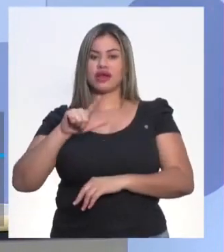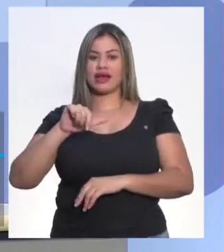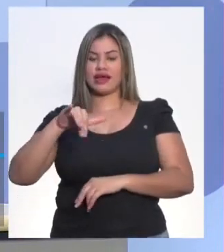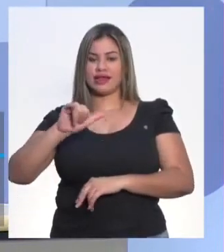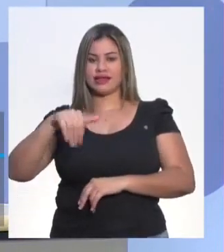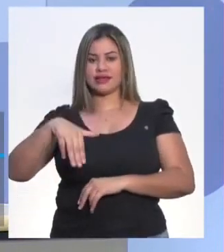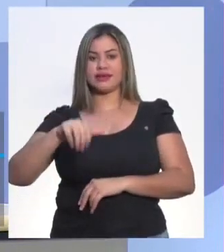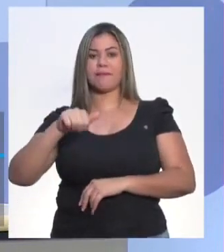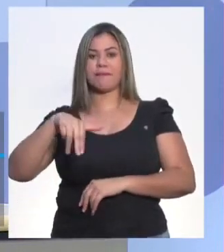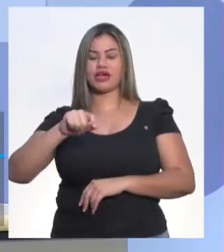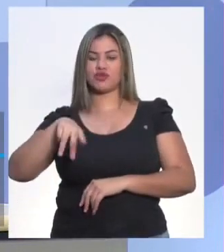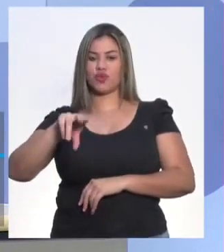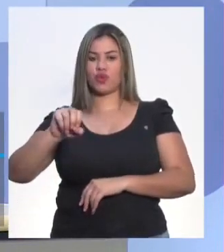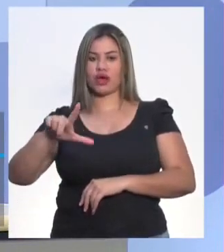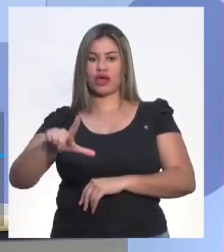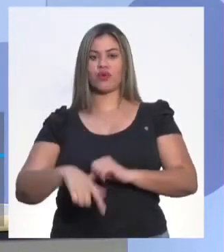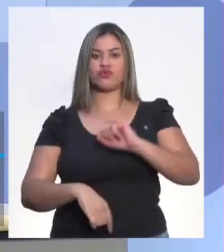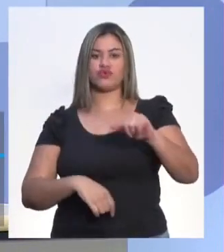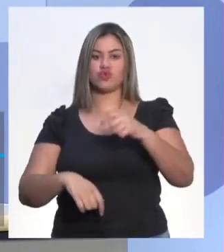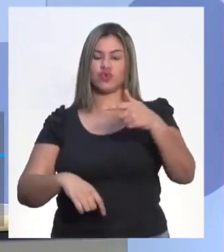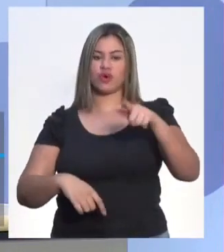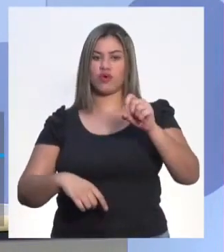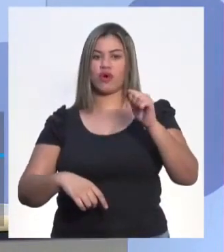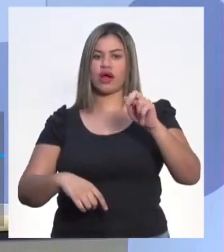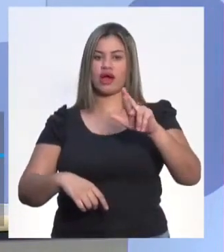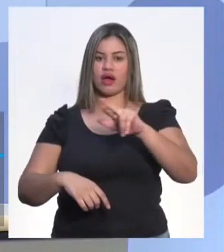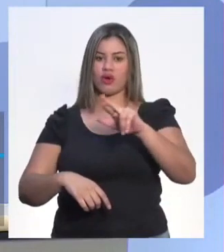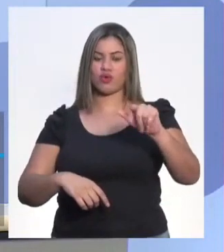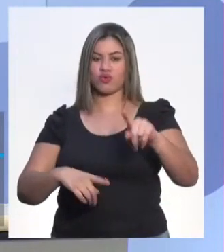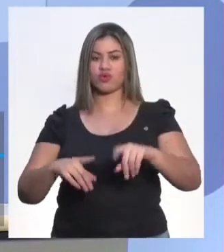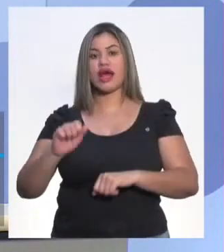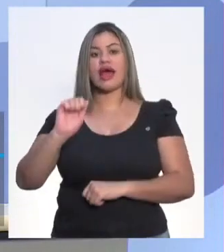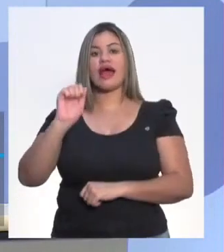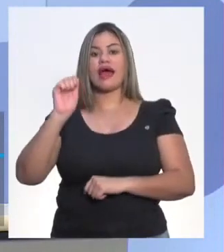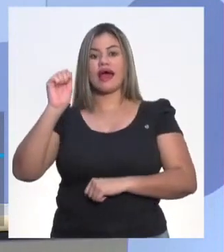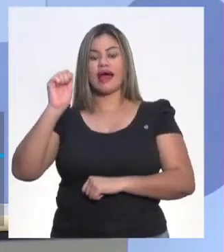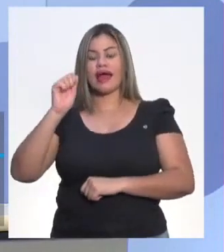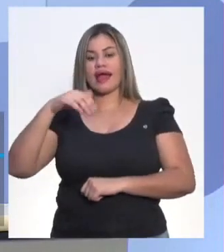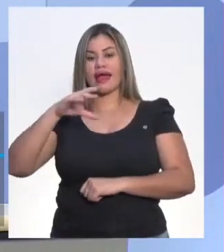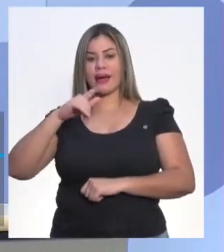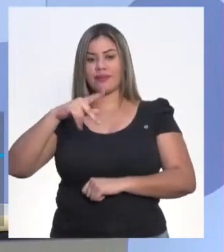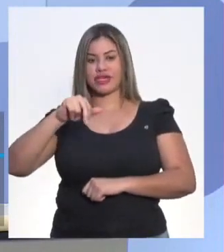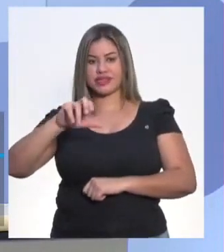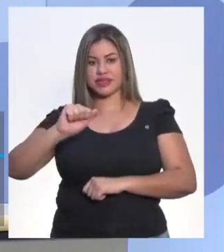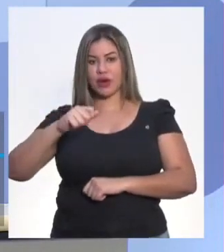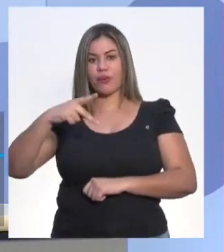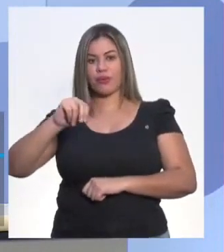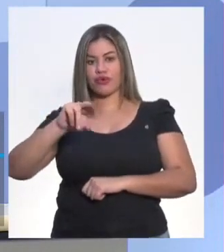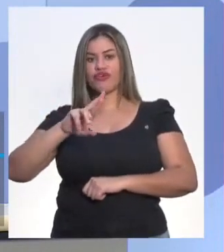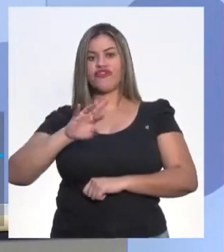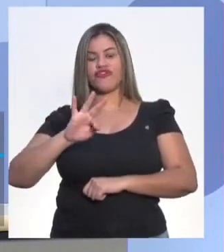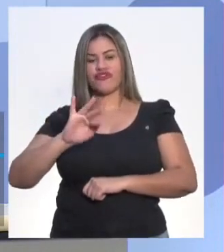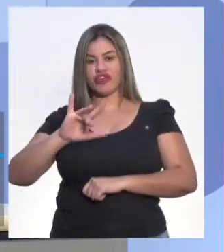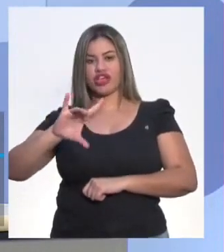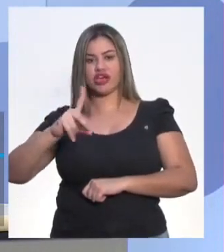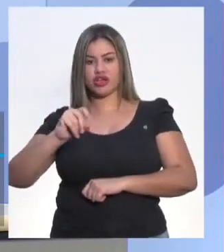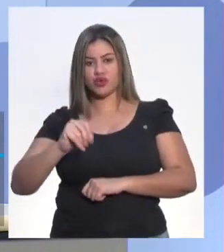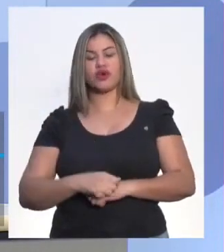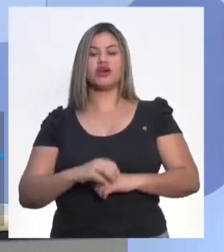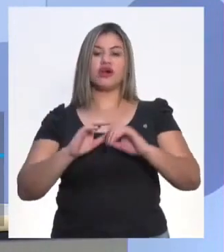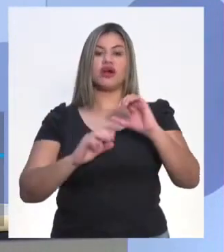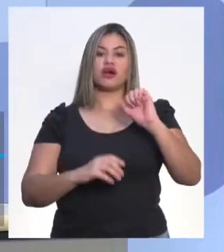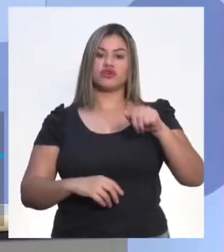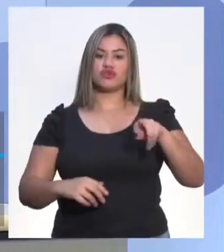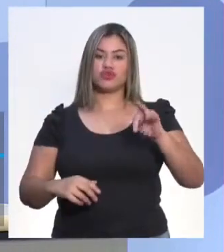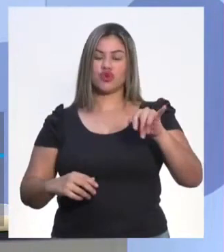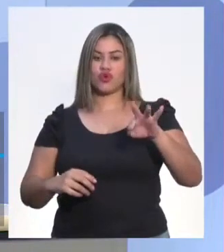Manuel Abud, Escola João Arruda, Escola Capitão Porfírio de Alcântara Pimentel, Escola Doutor Antônio